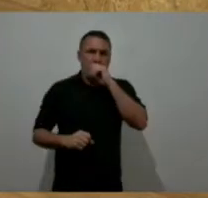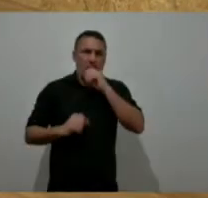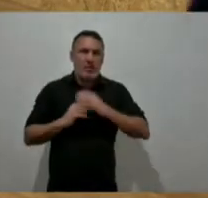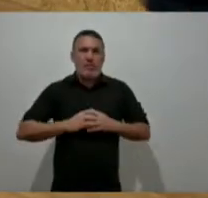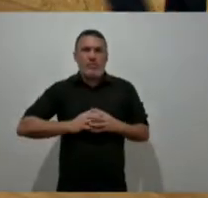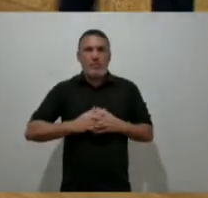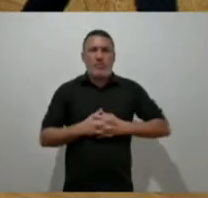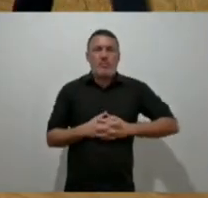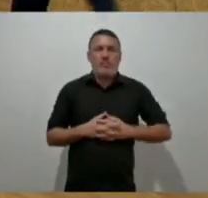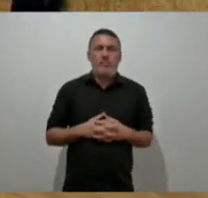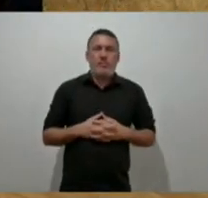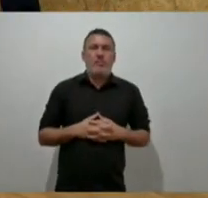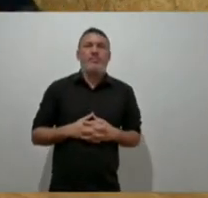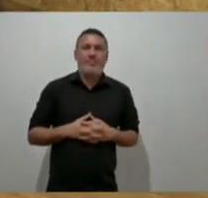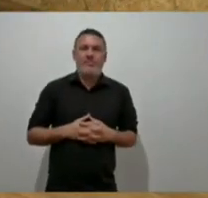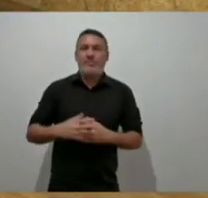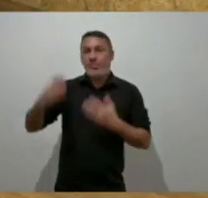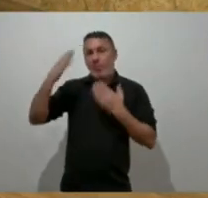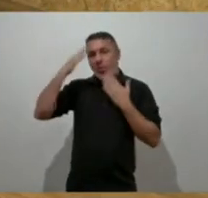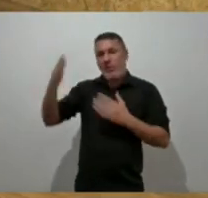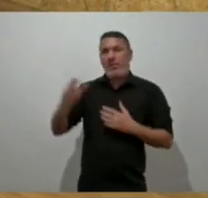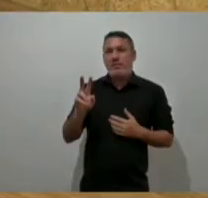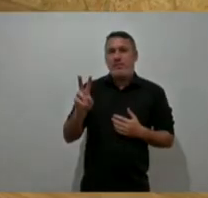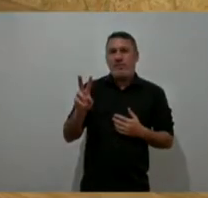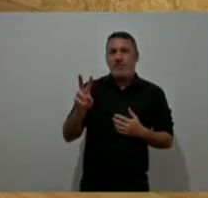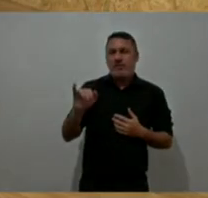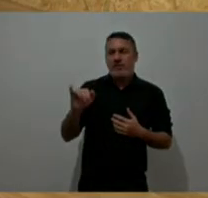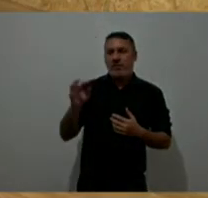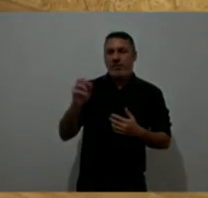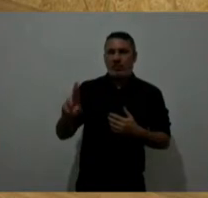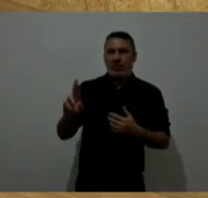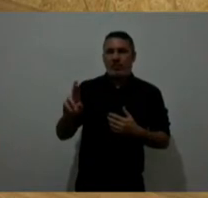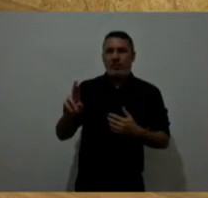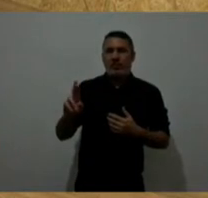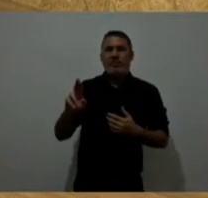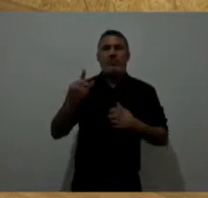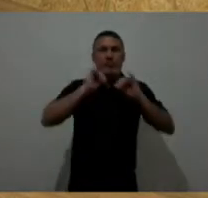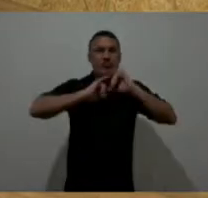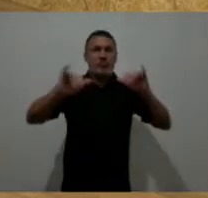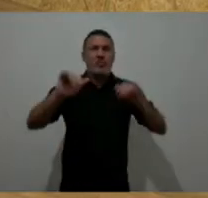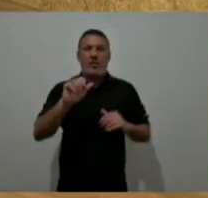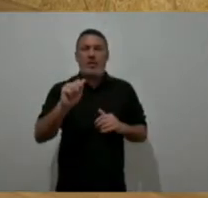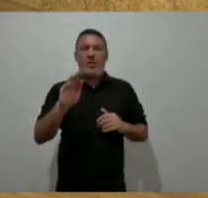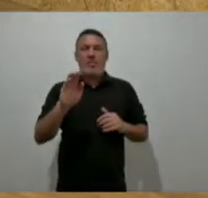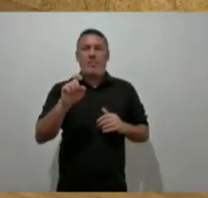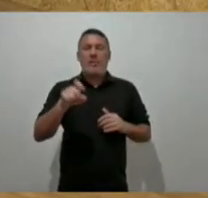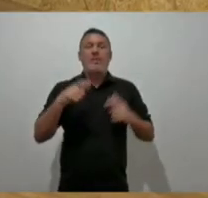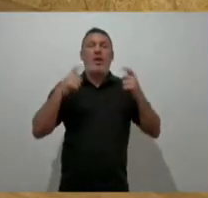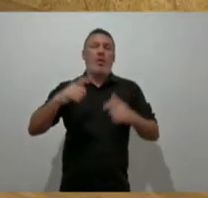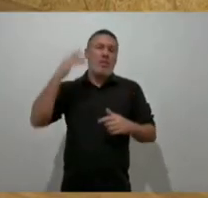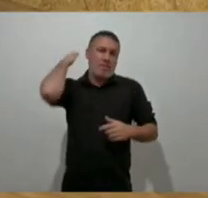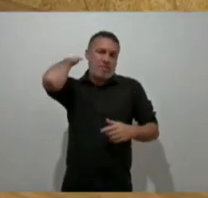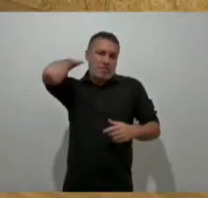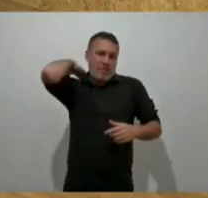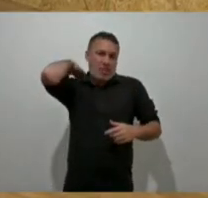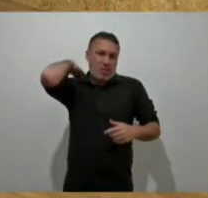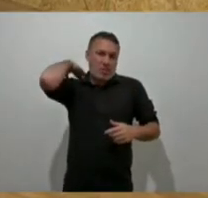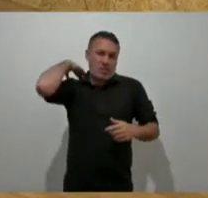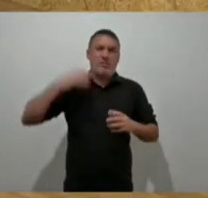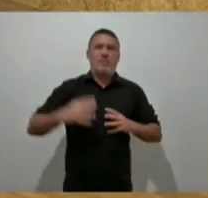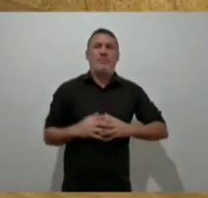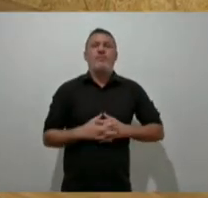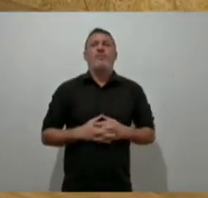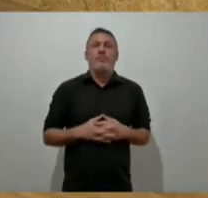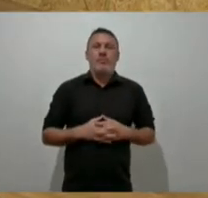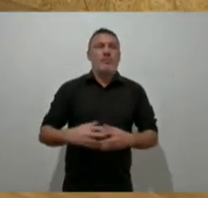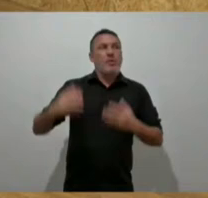Obrigado, Vitor. Tá aí, lançamento da Apex na Praia da Costa. Bom, agradecemos a Apex por patrocinar